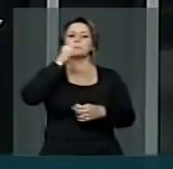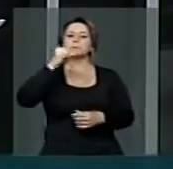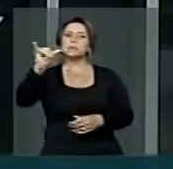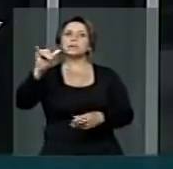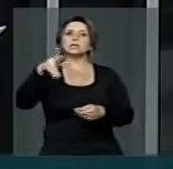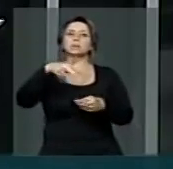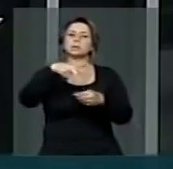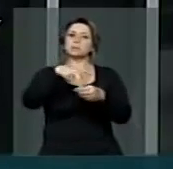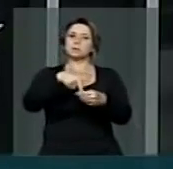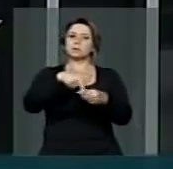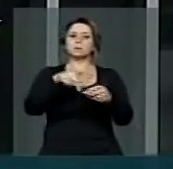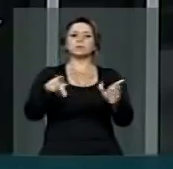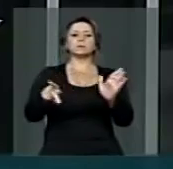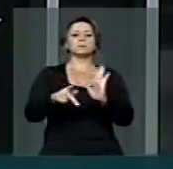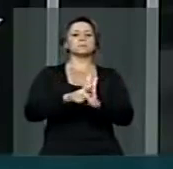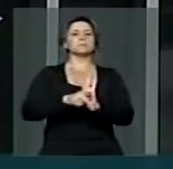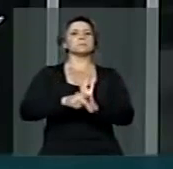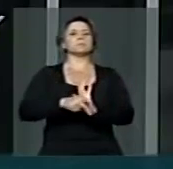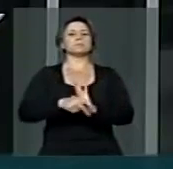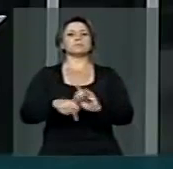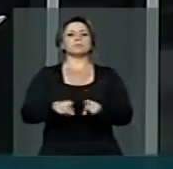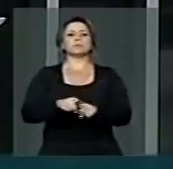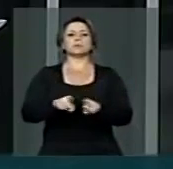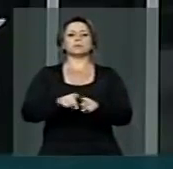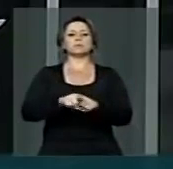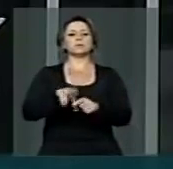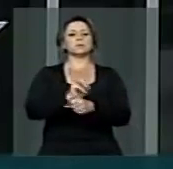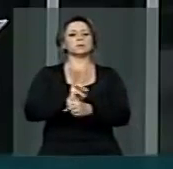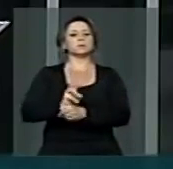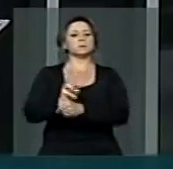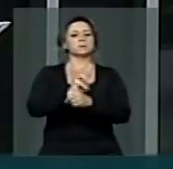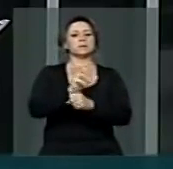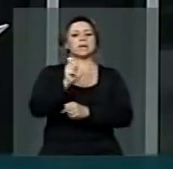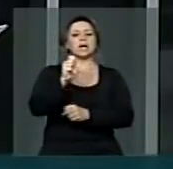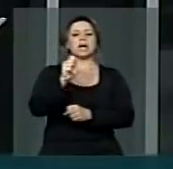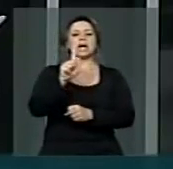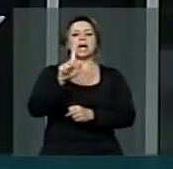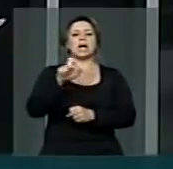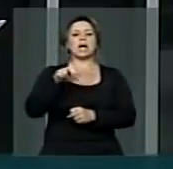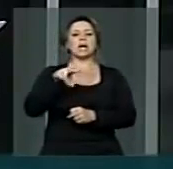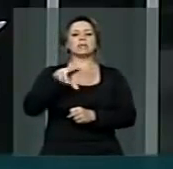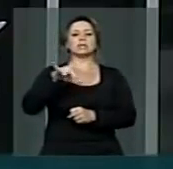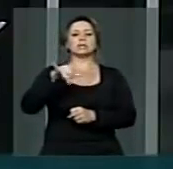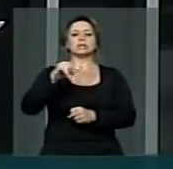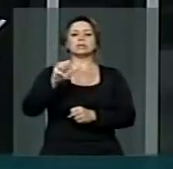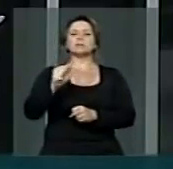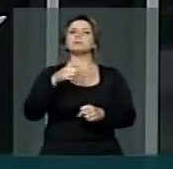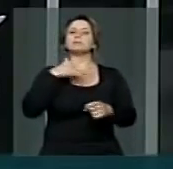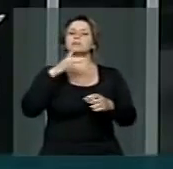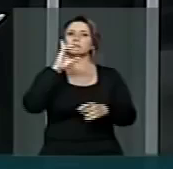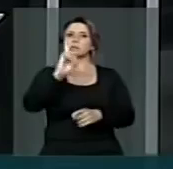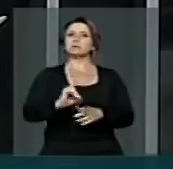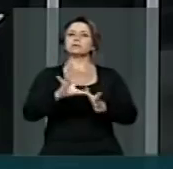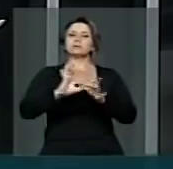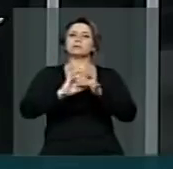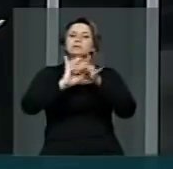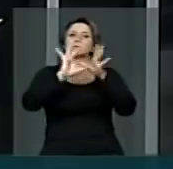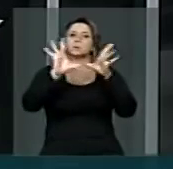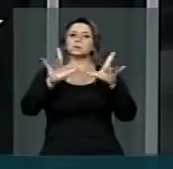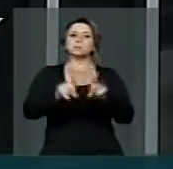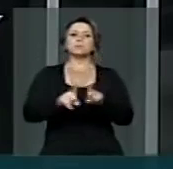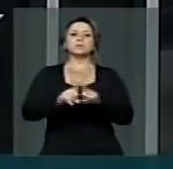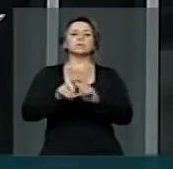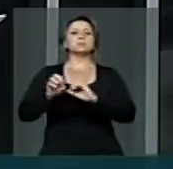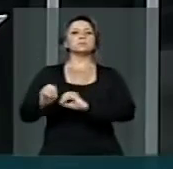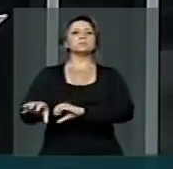estejam apropriadamente sob regulação de agências com ampla e merecida autonomia, mas o